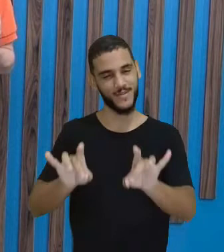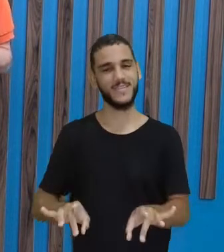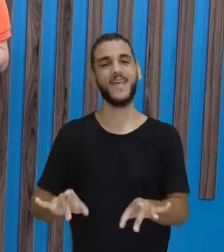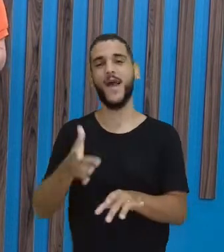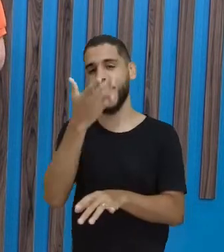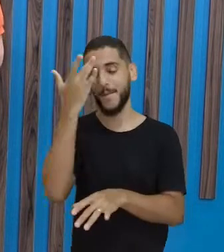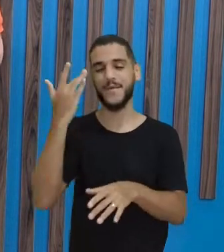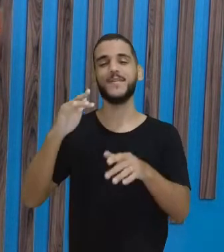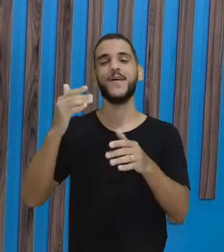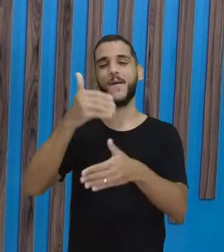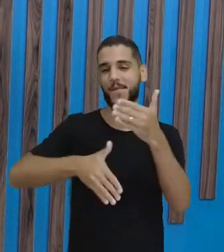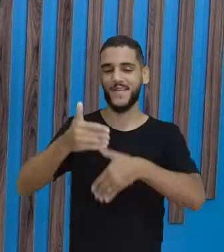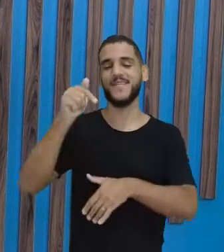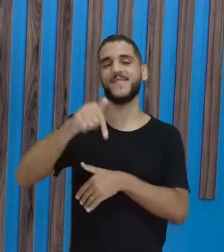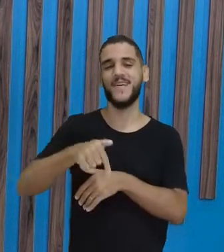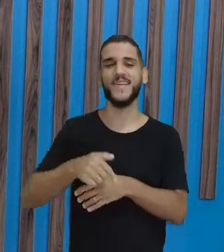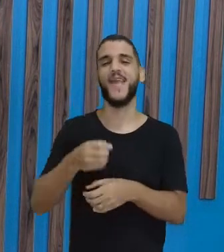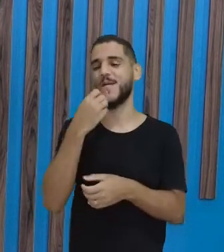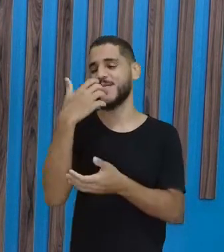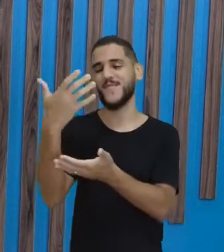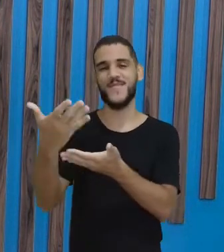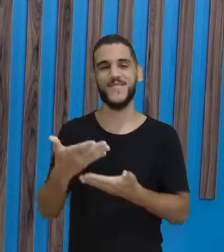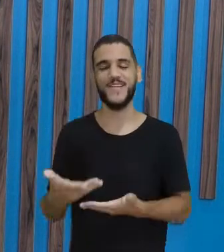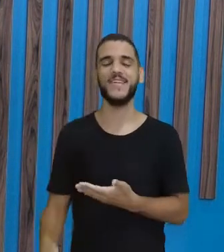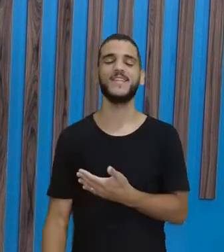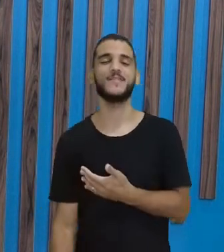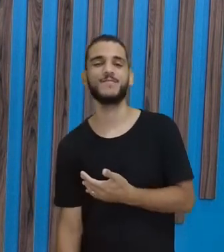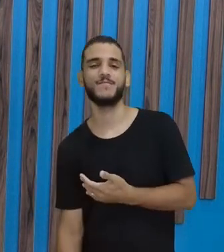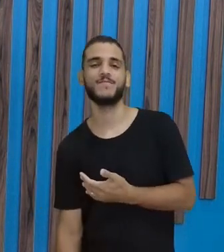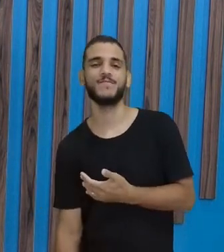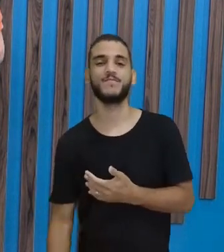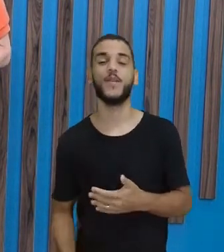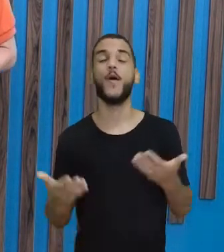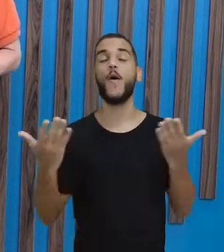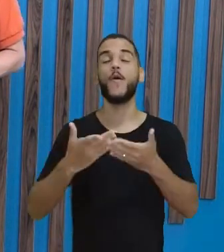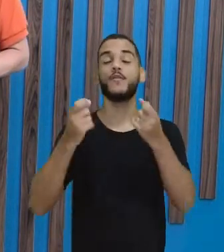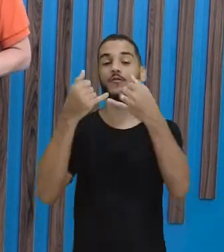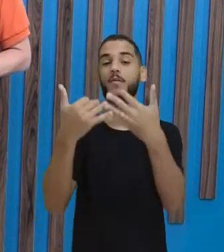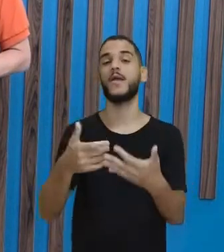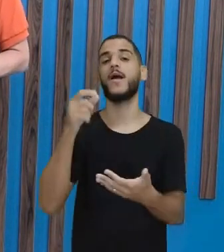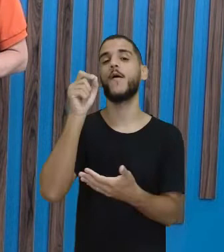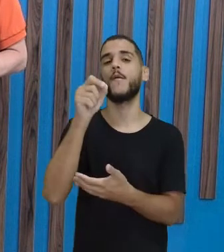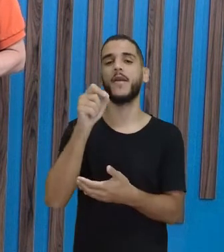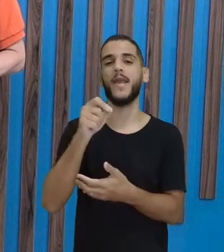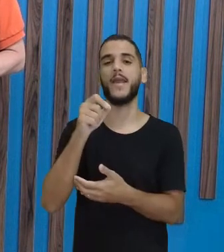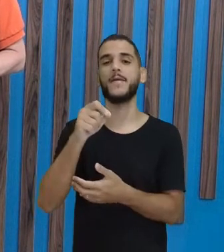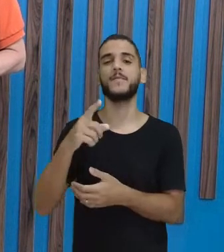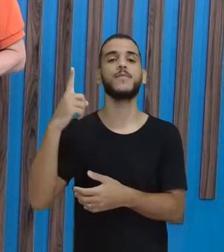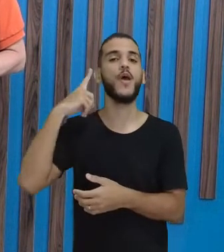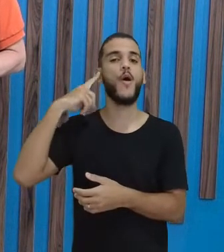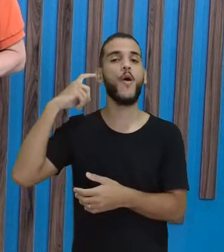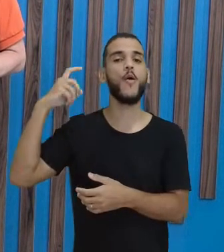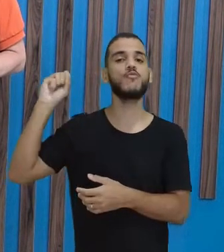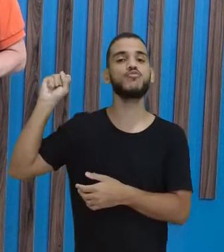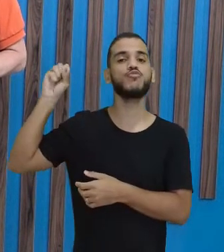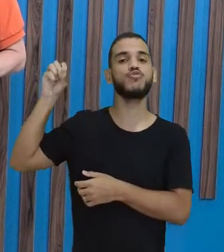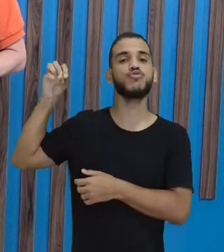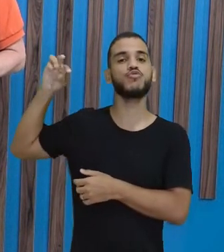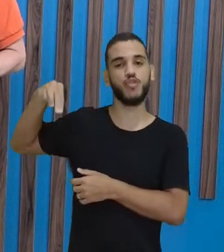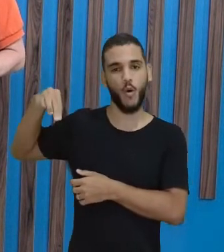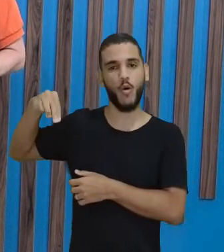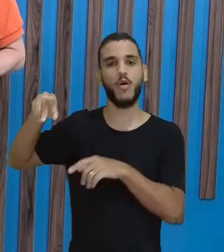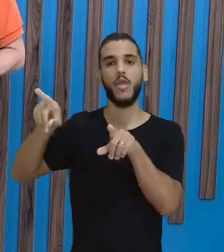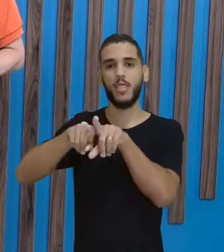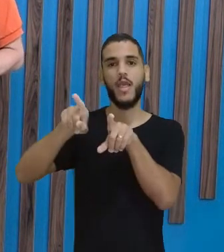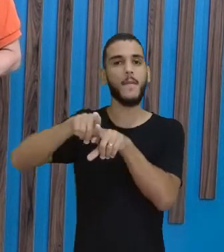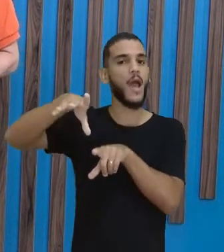nossa sala, né? Então, sejam super bem-vindos. Vamos hoje falar um pouquinho sobre som e a audição